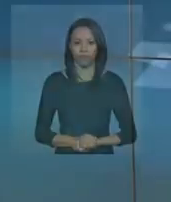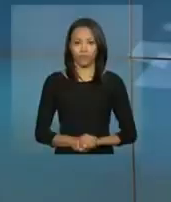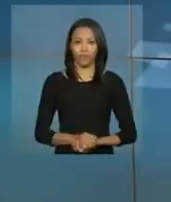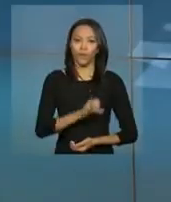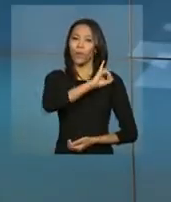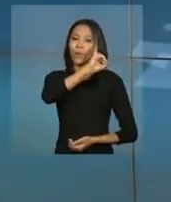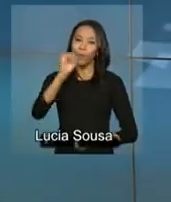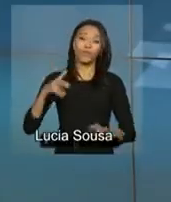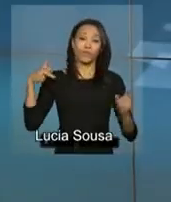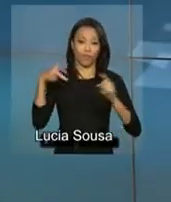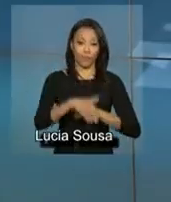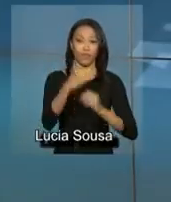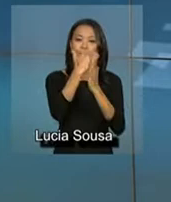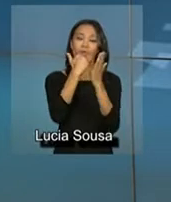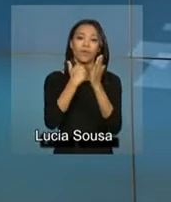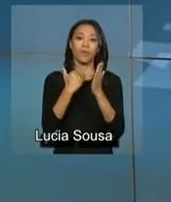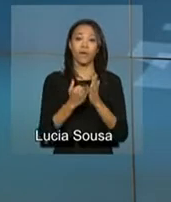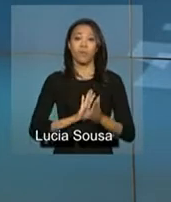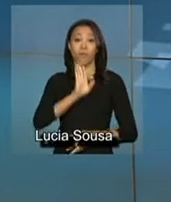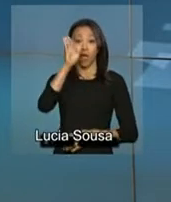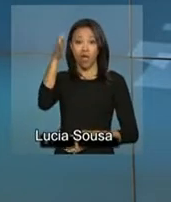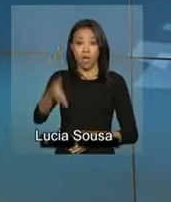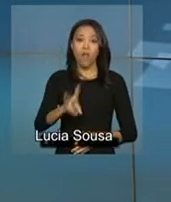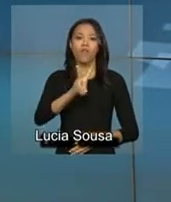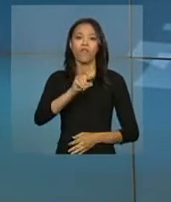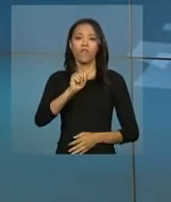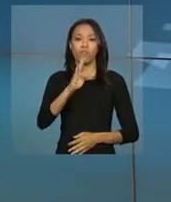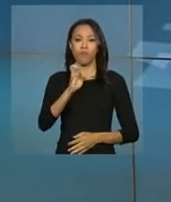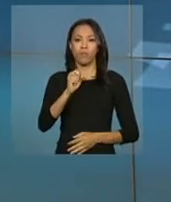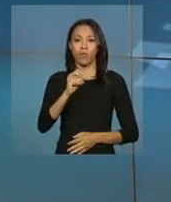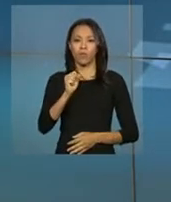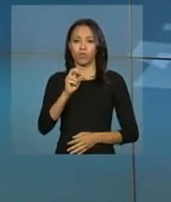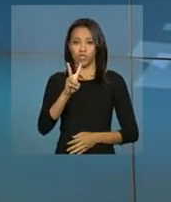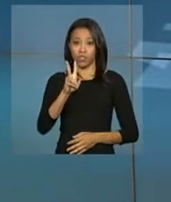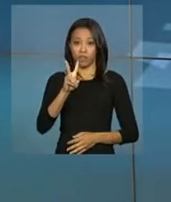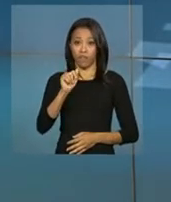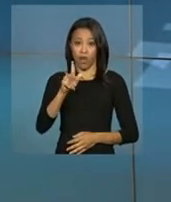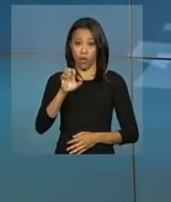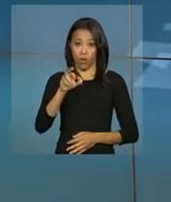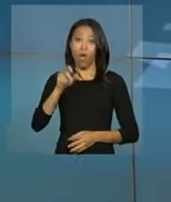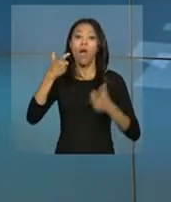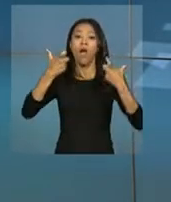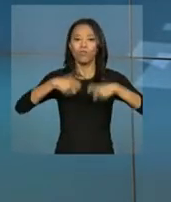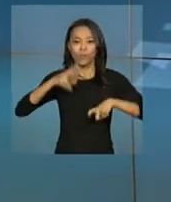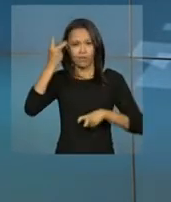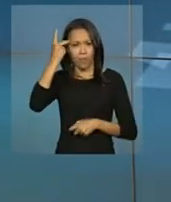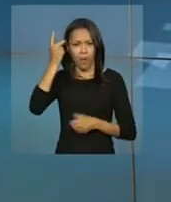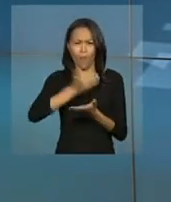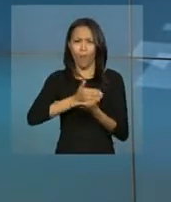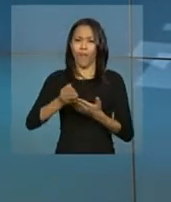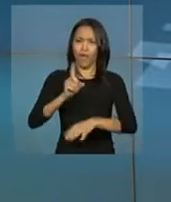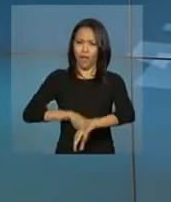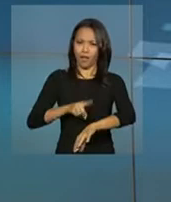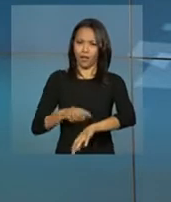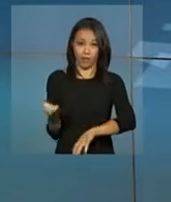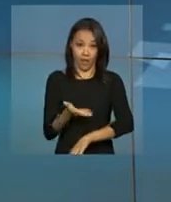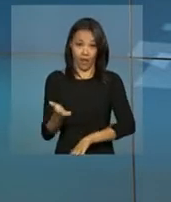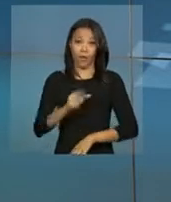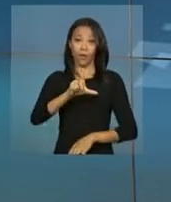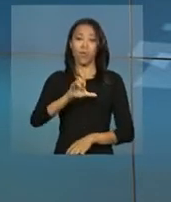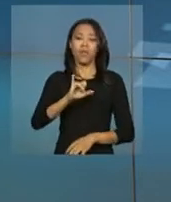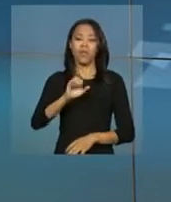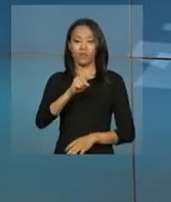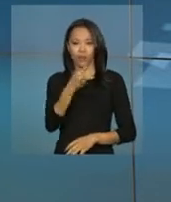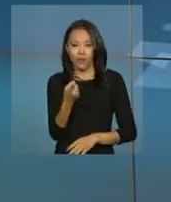Olá interrompemos a programação para ir ao vivo a bolsa de valores de São Paulo começa neste momento o